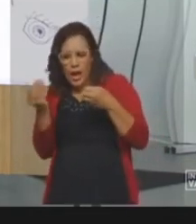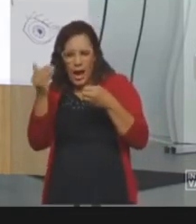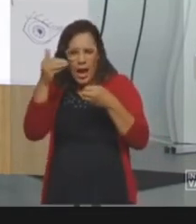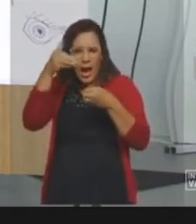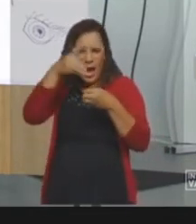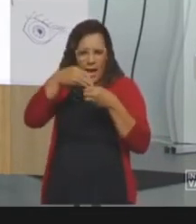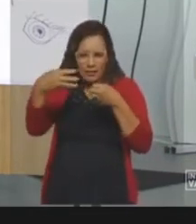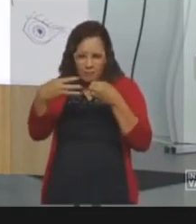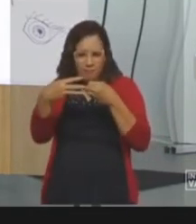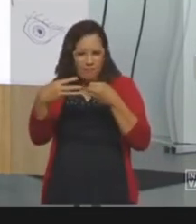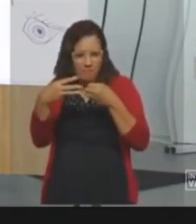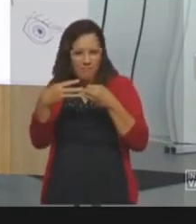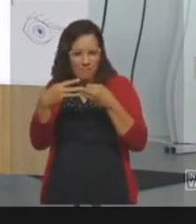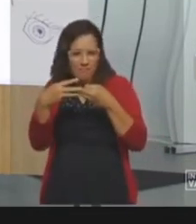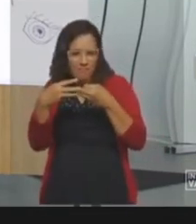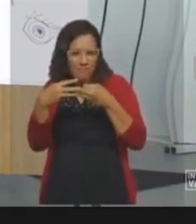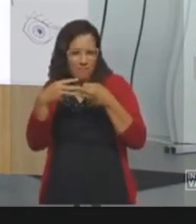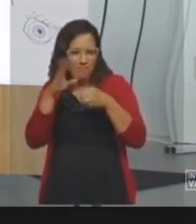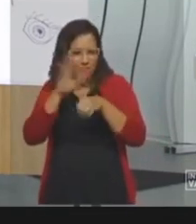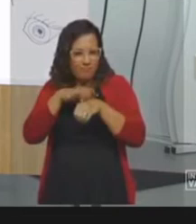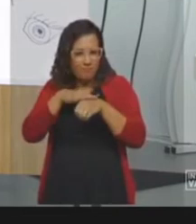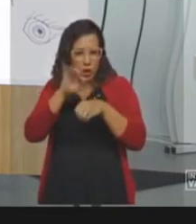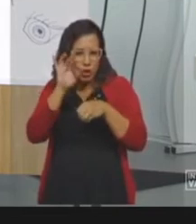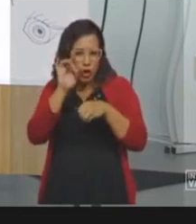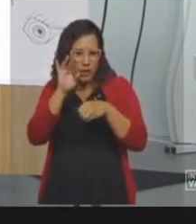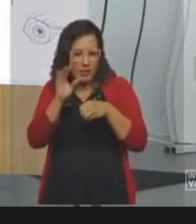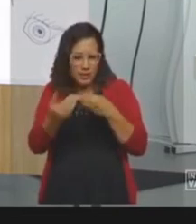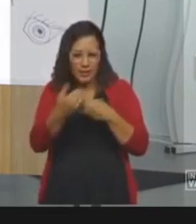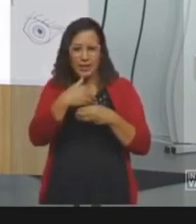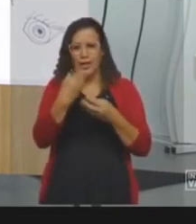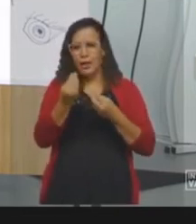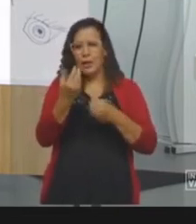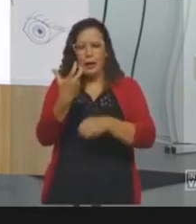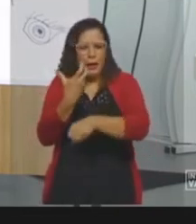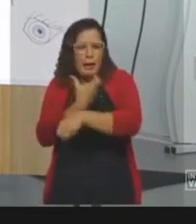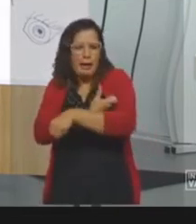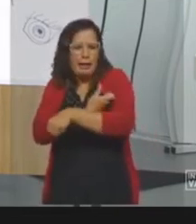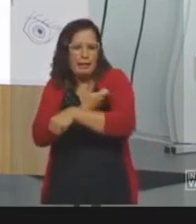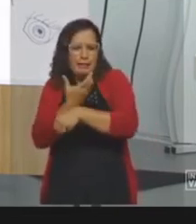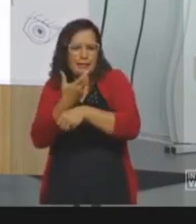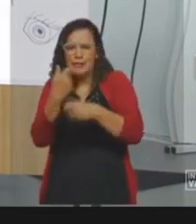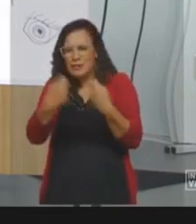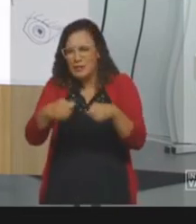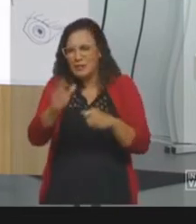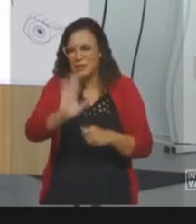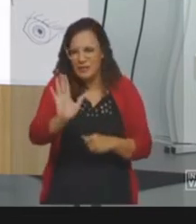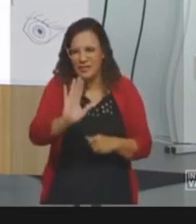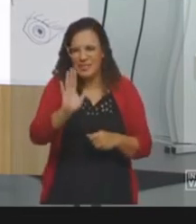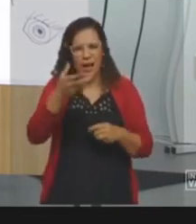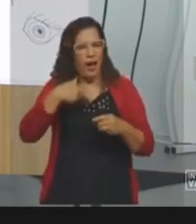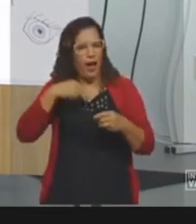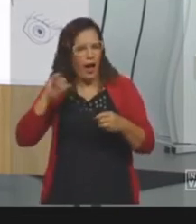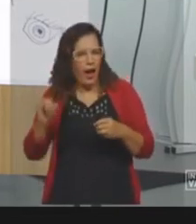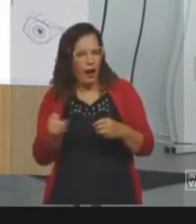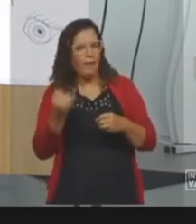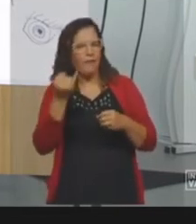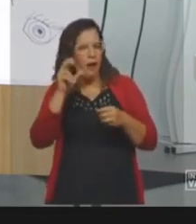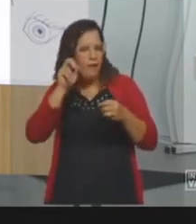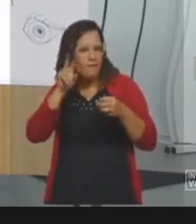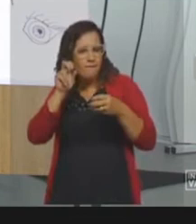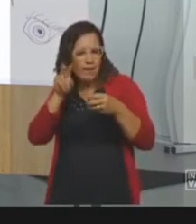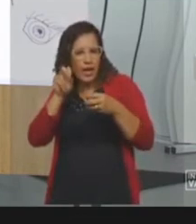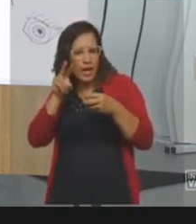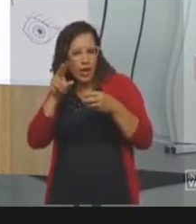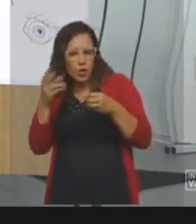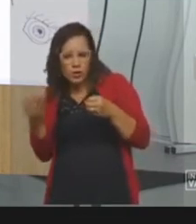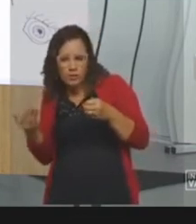vírus já consegue entrar sozinho para dentro da célula, para que eu vou usar uma agulha? Se eu tenho ele ali para carregar o gene lá para dentro